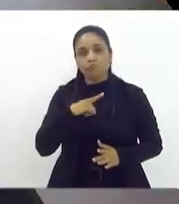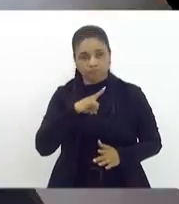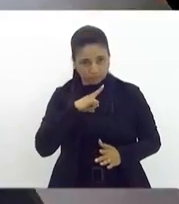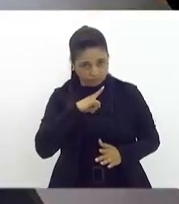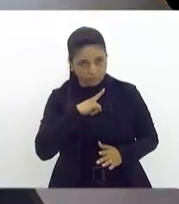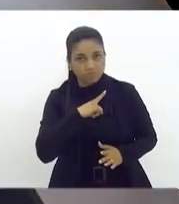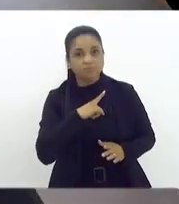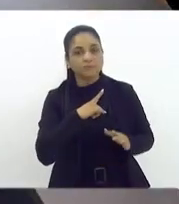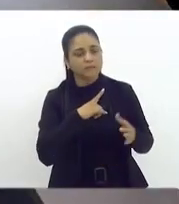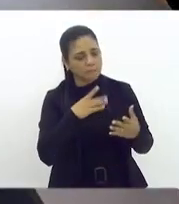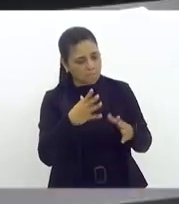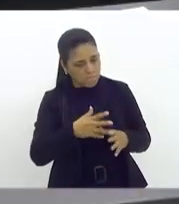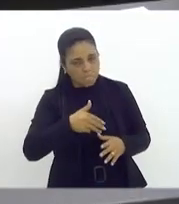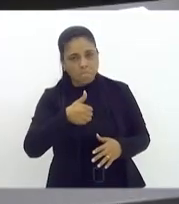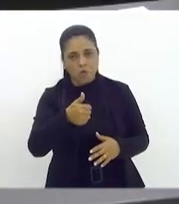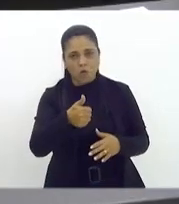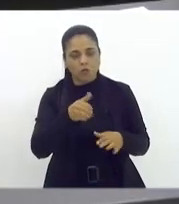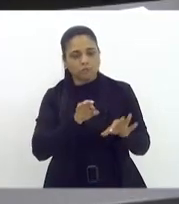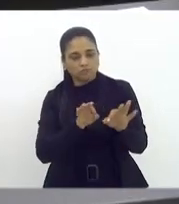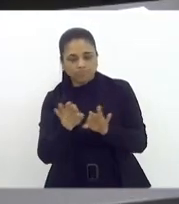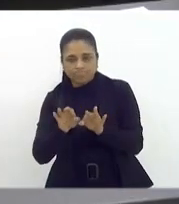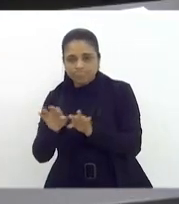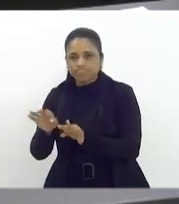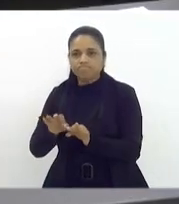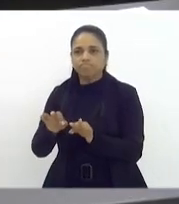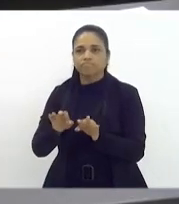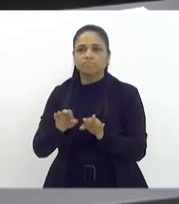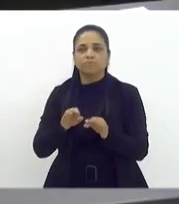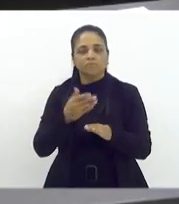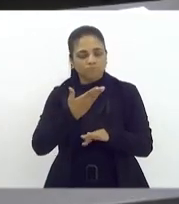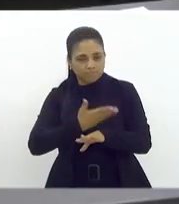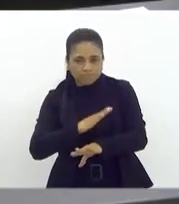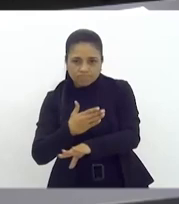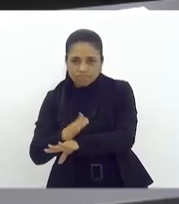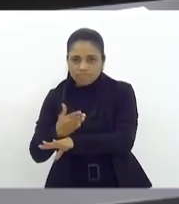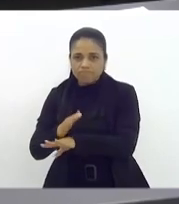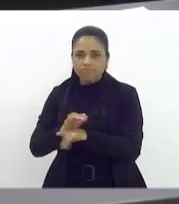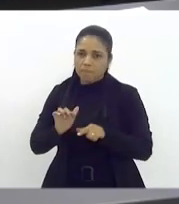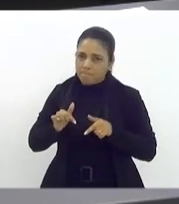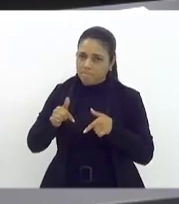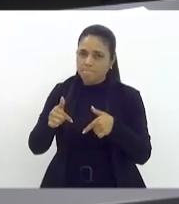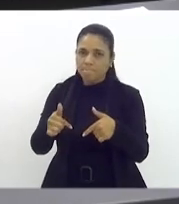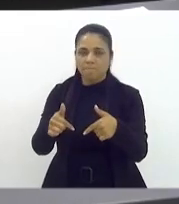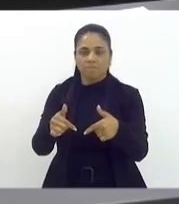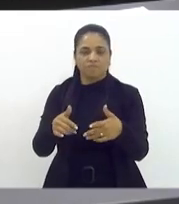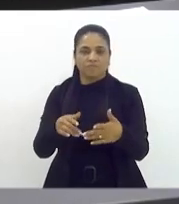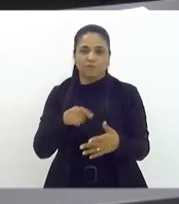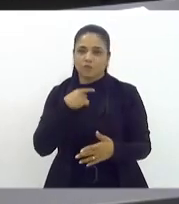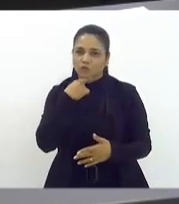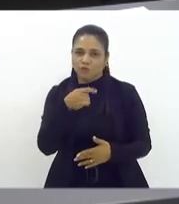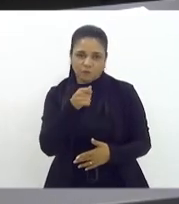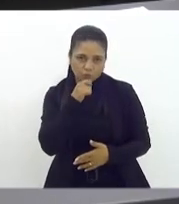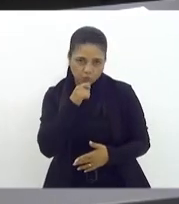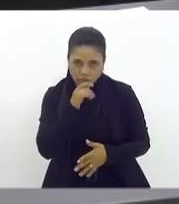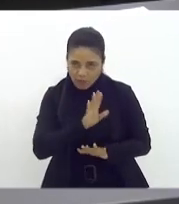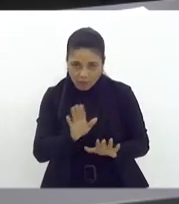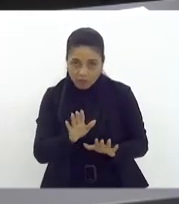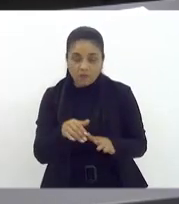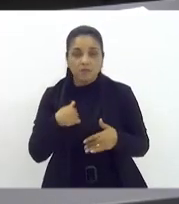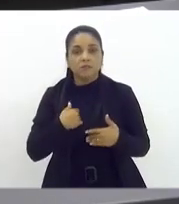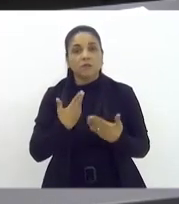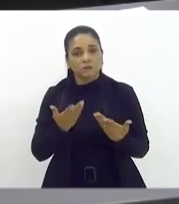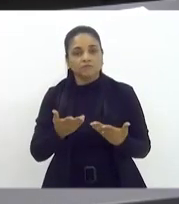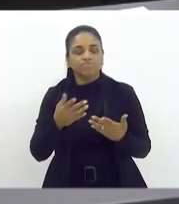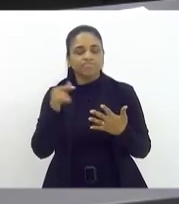aperfeiçoados que estão sendo colocados em prática Sem dúvida nenhuma então feitas essas observações senhora